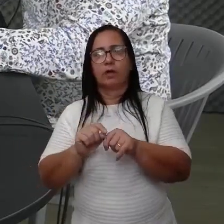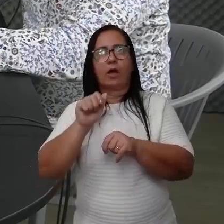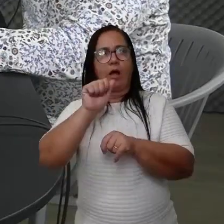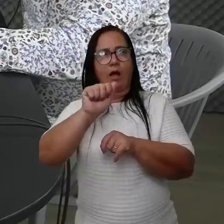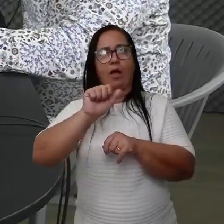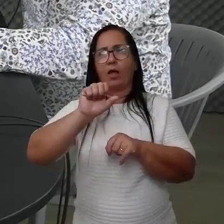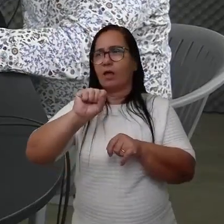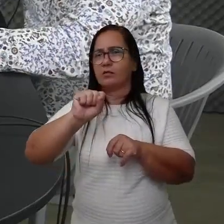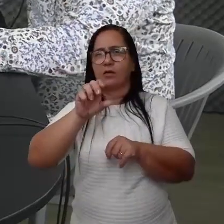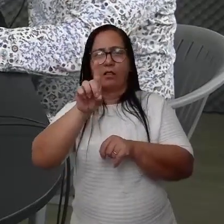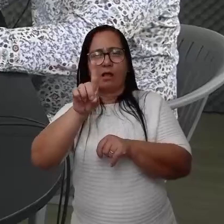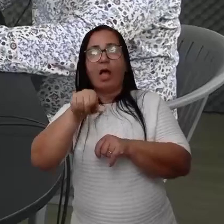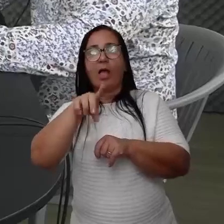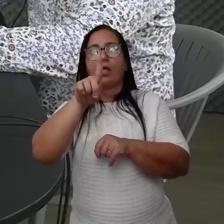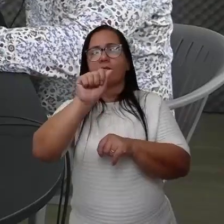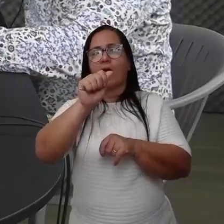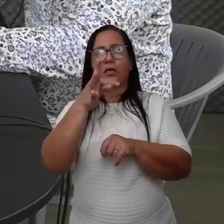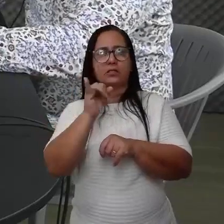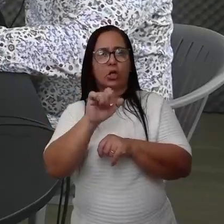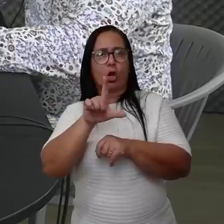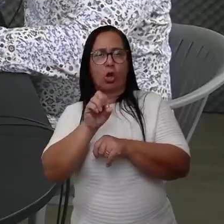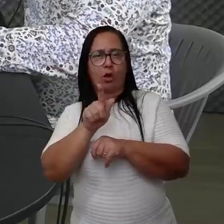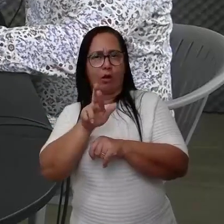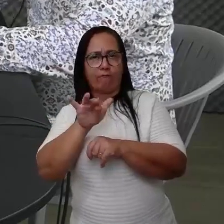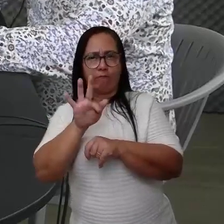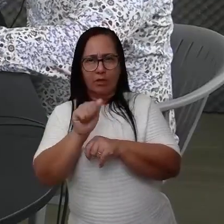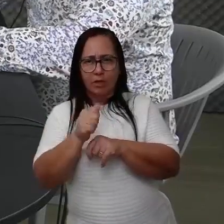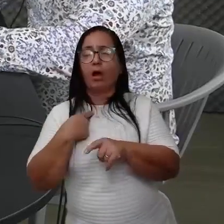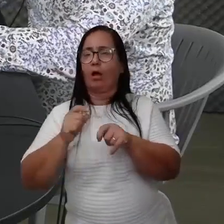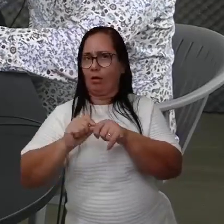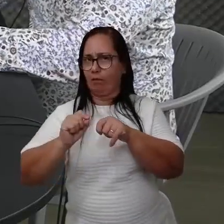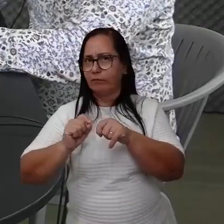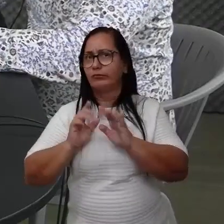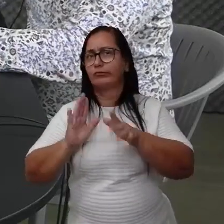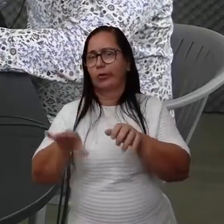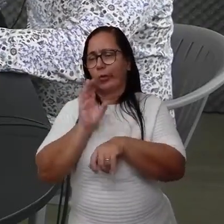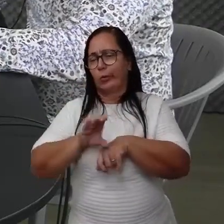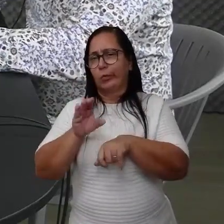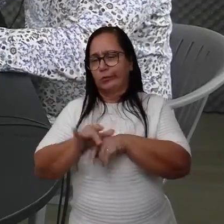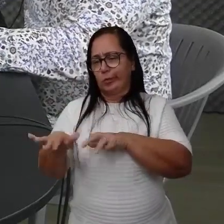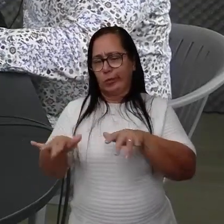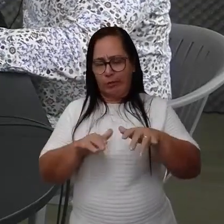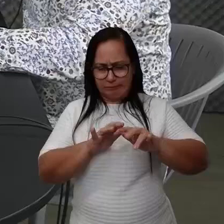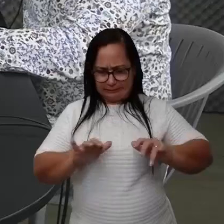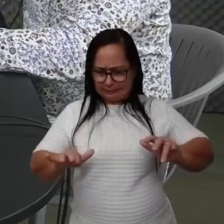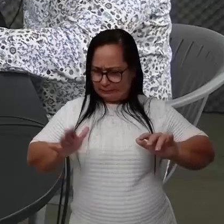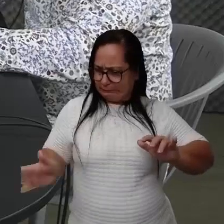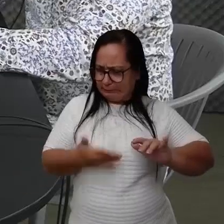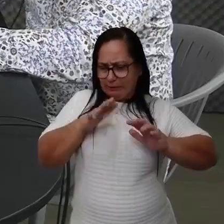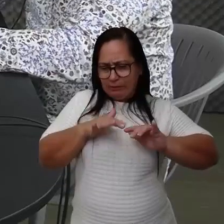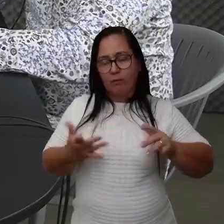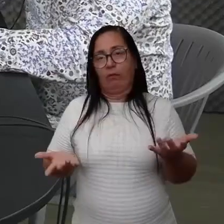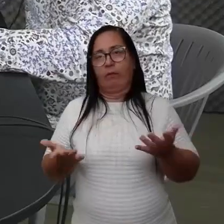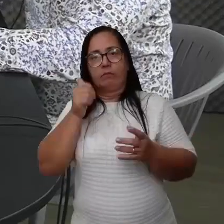ASDFG. Alguém fez? Datilografia? Do curso de datilografia, eu né? Fiz. A gente tinha que fazer o curso, né? Aí eu ia fazer o curso de datilografia e minha mãe